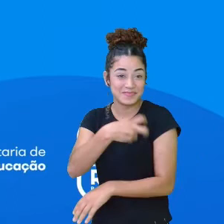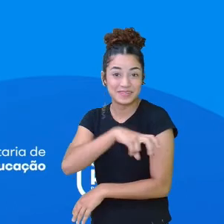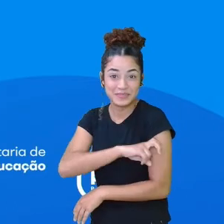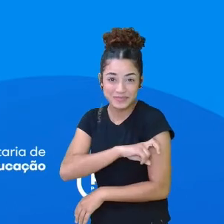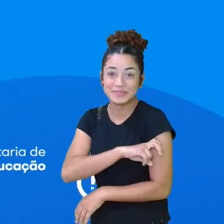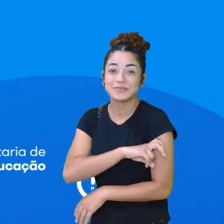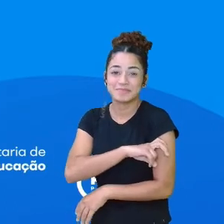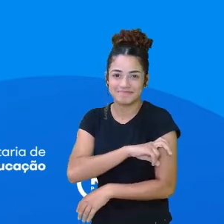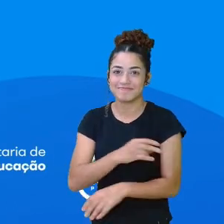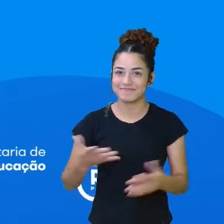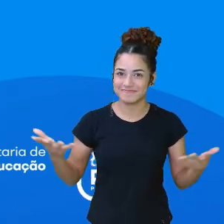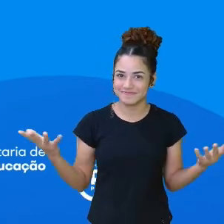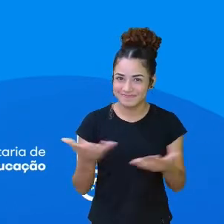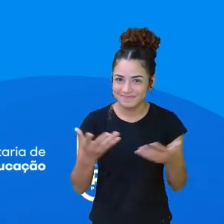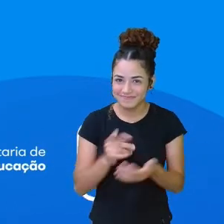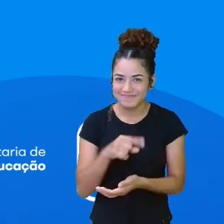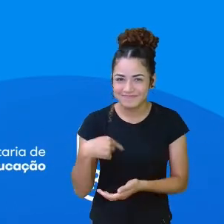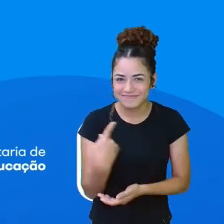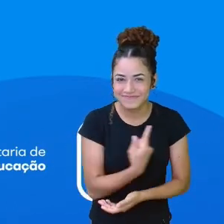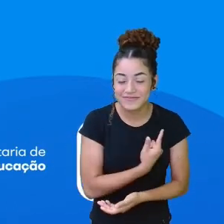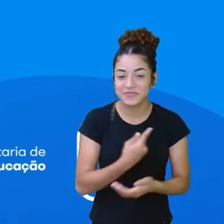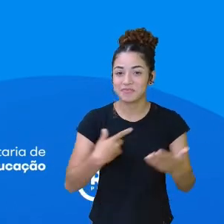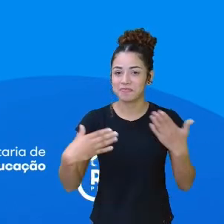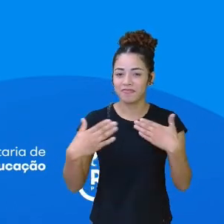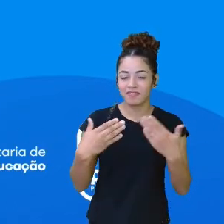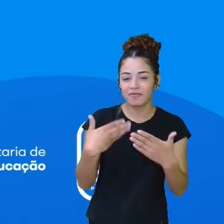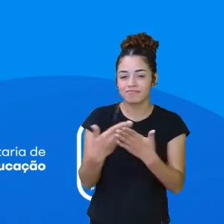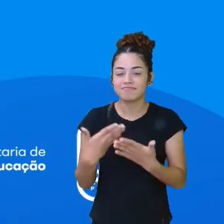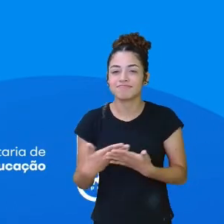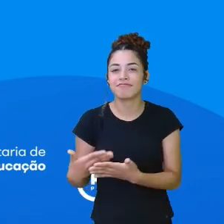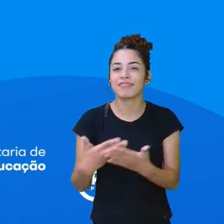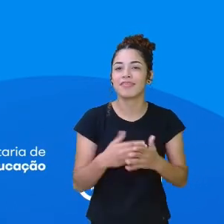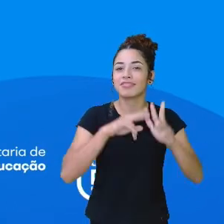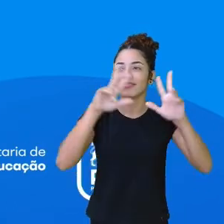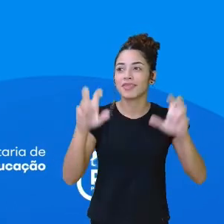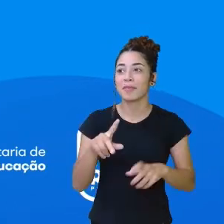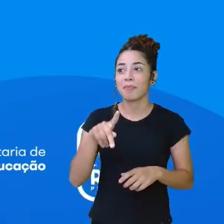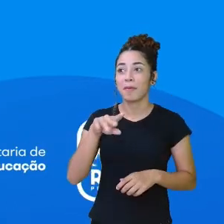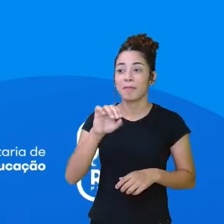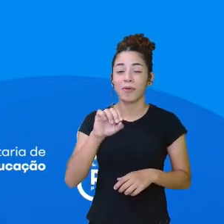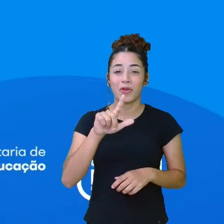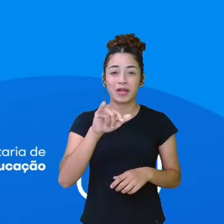anos. Hoje a gente vai conversar sobre polígonos.